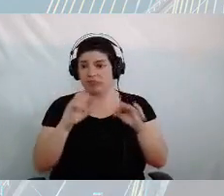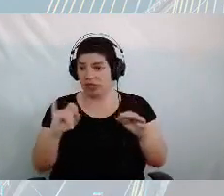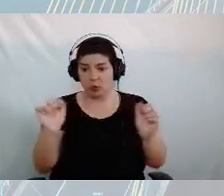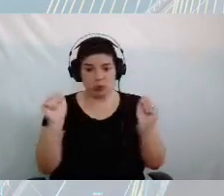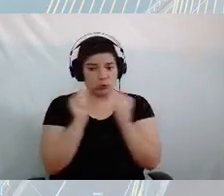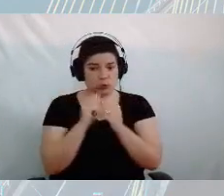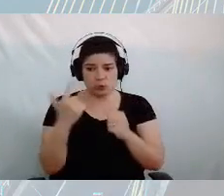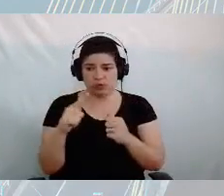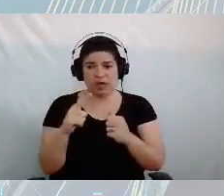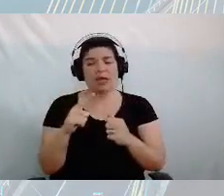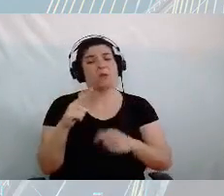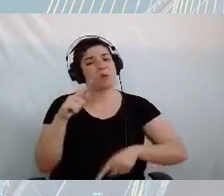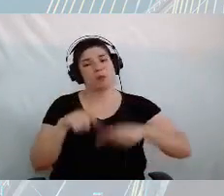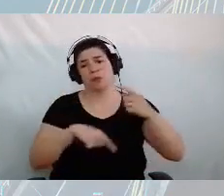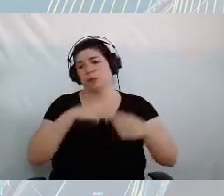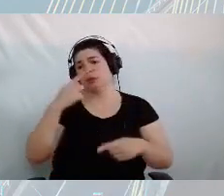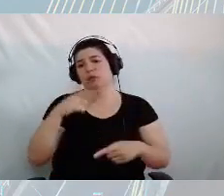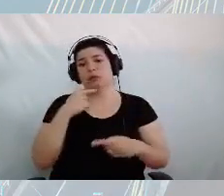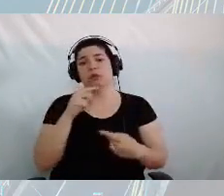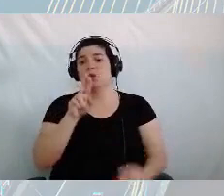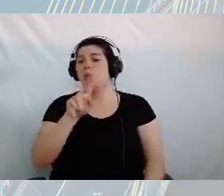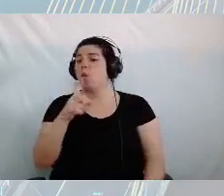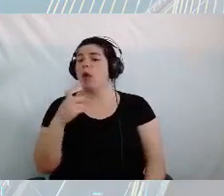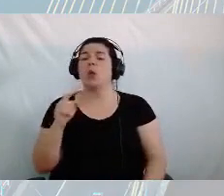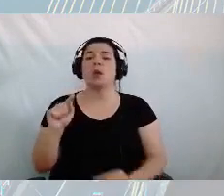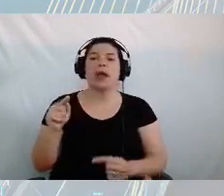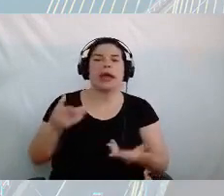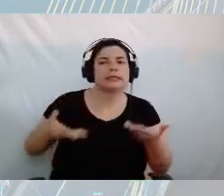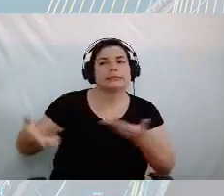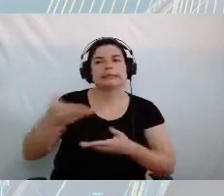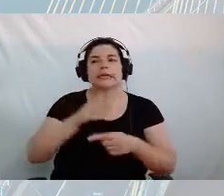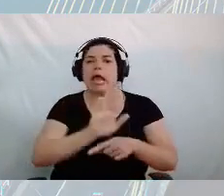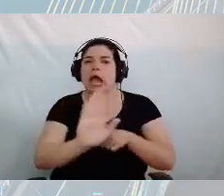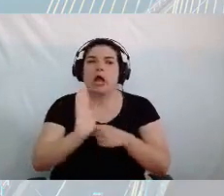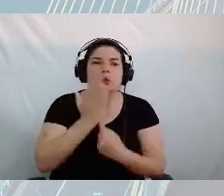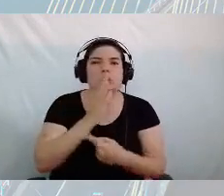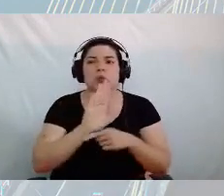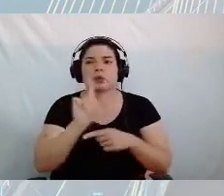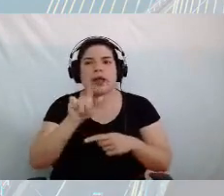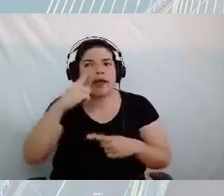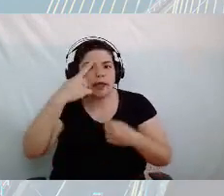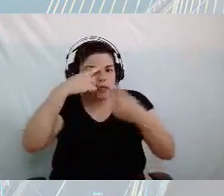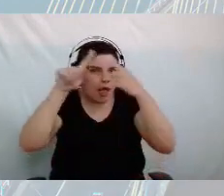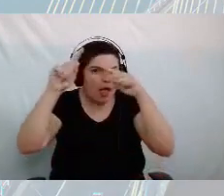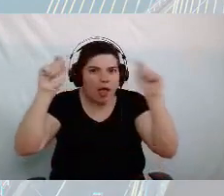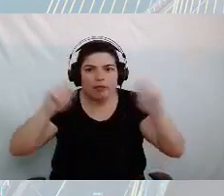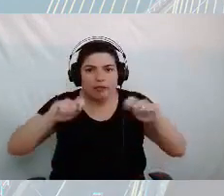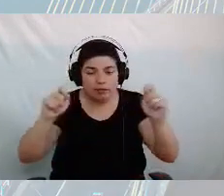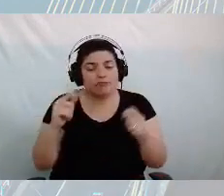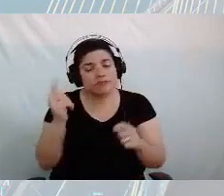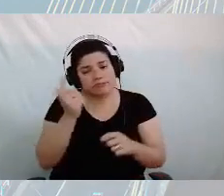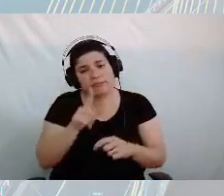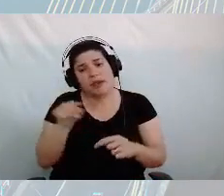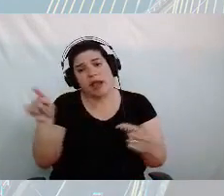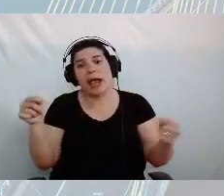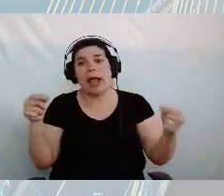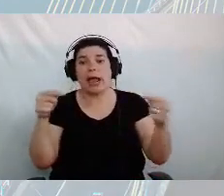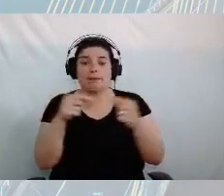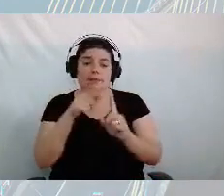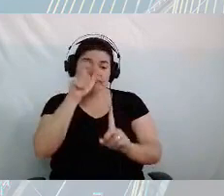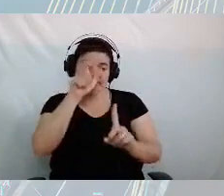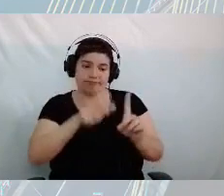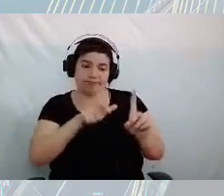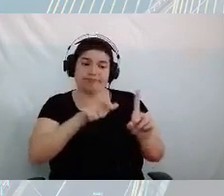o UX, dentro dessa história, é um mediador. É alguém que vai ajudar as ideias a surgirem. Ainda mais quando se trata de um cara de